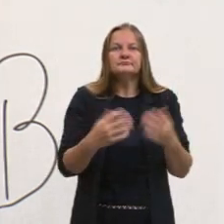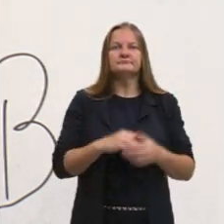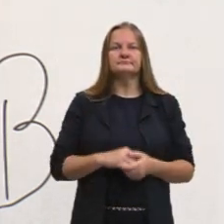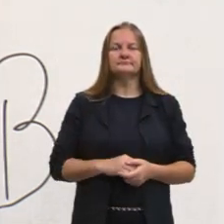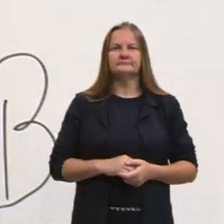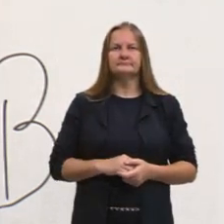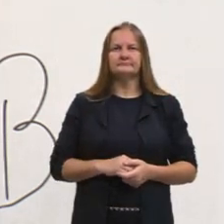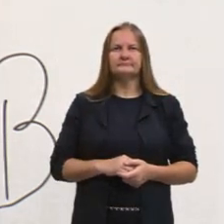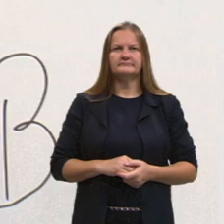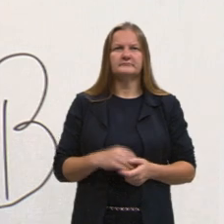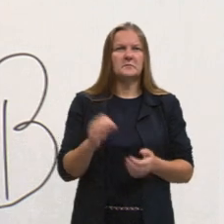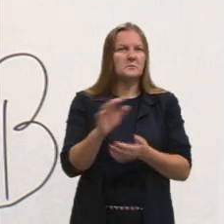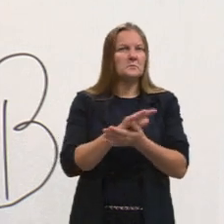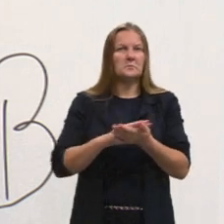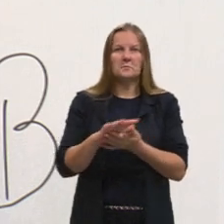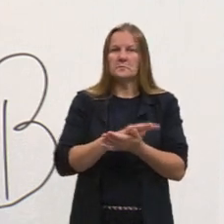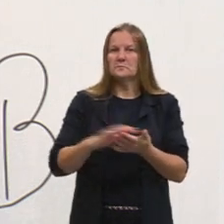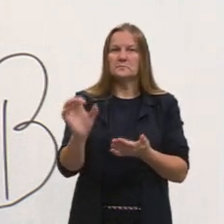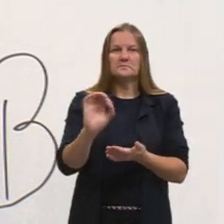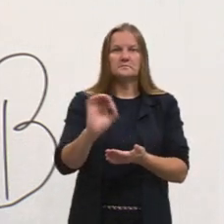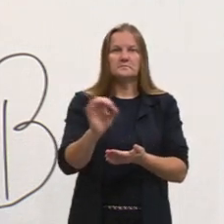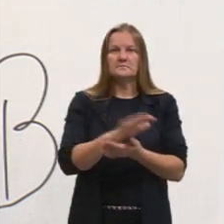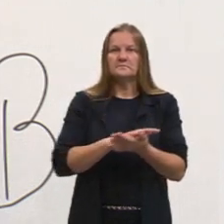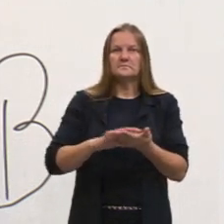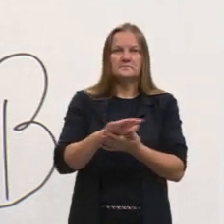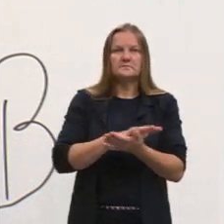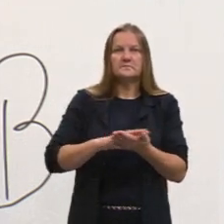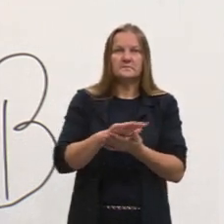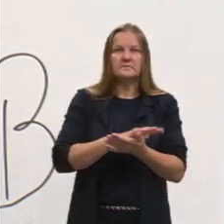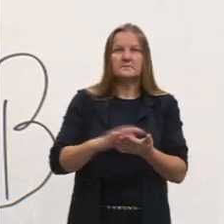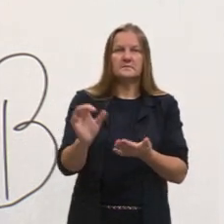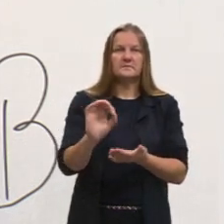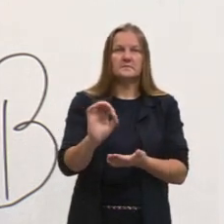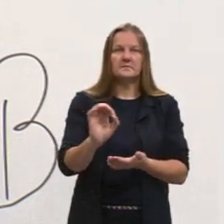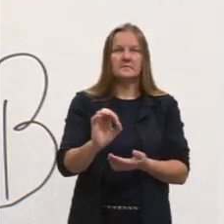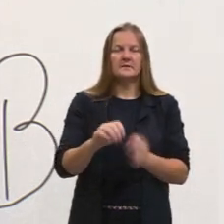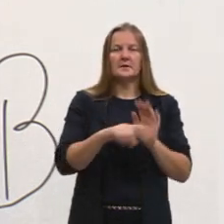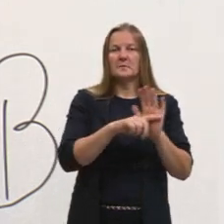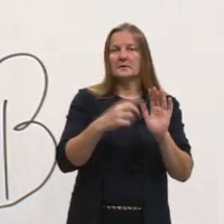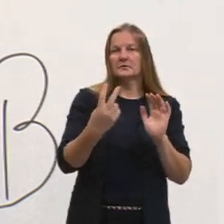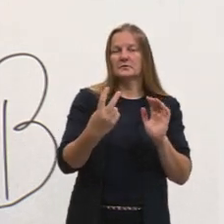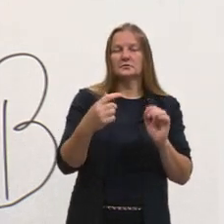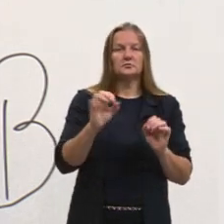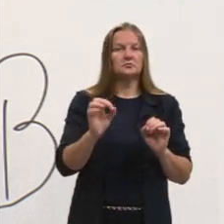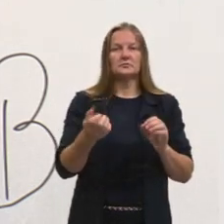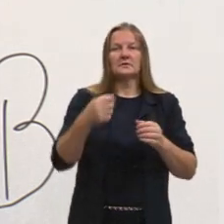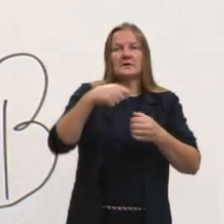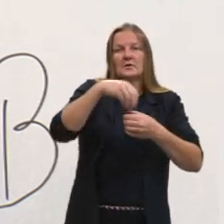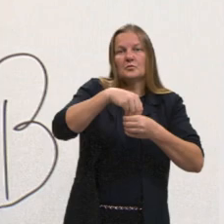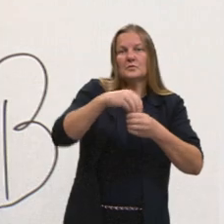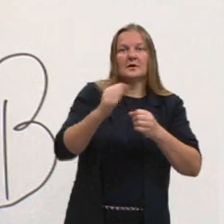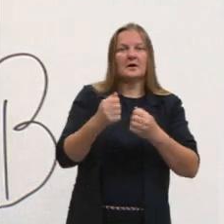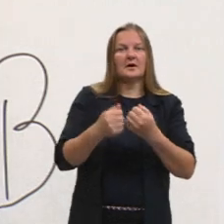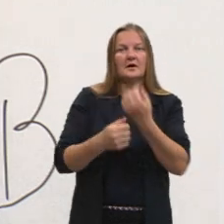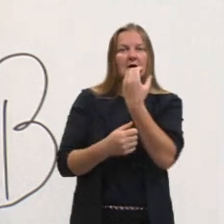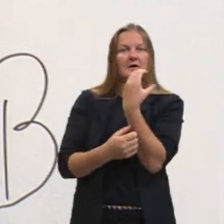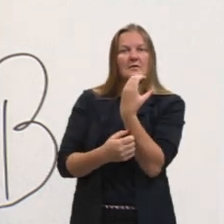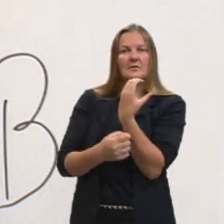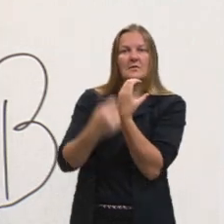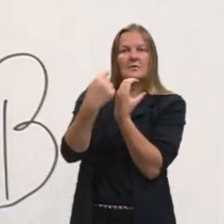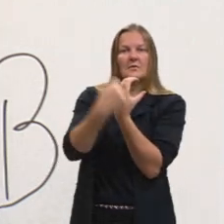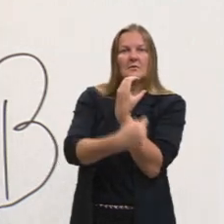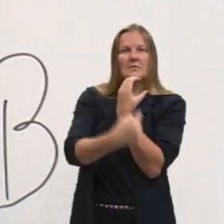-4 ele não está no conjunto A e o menos dois que não está no conjunto ahn sendo assim ah